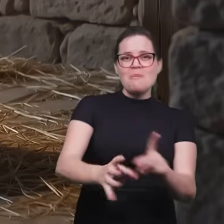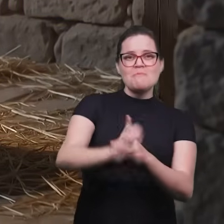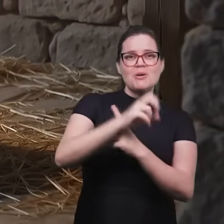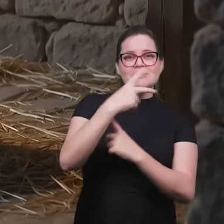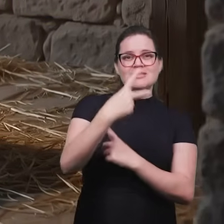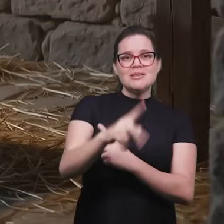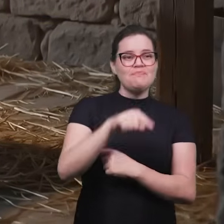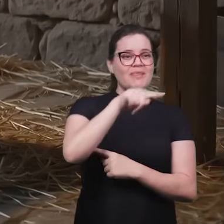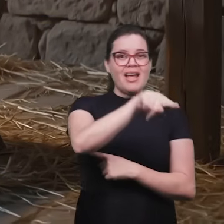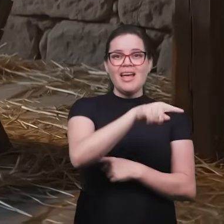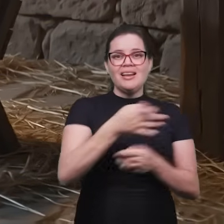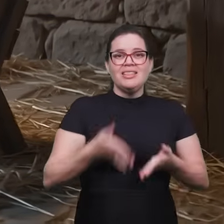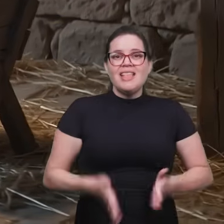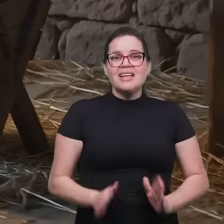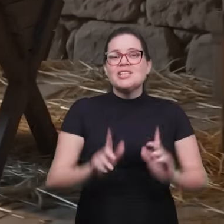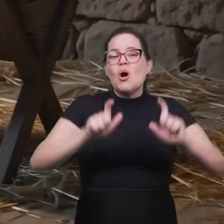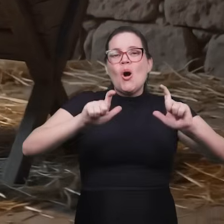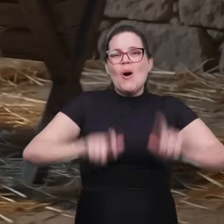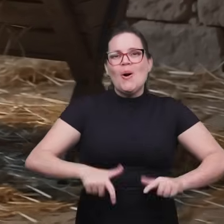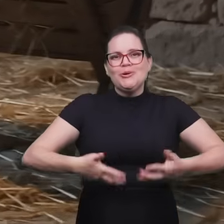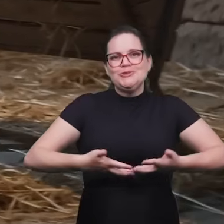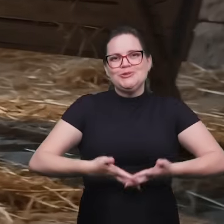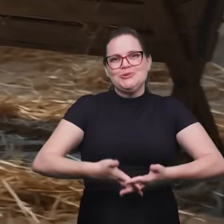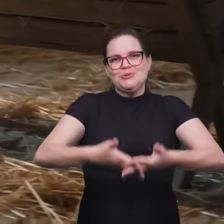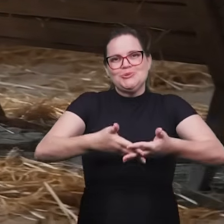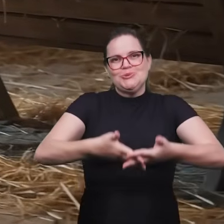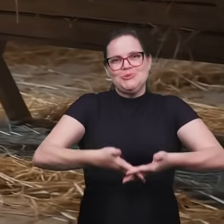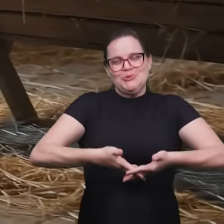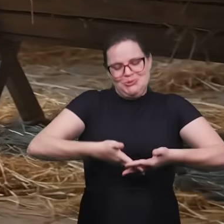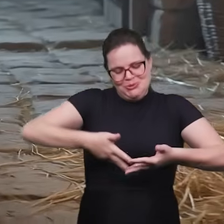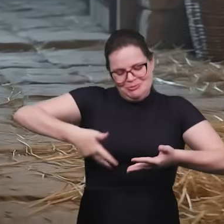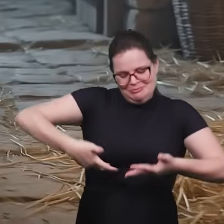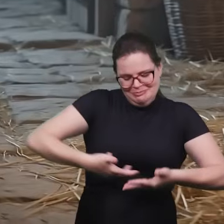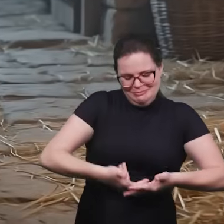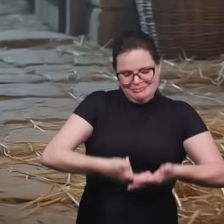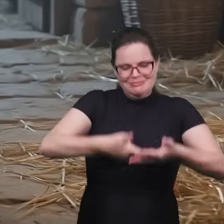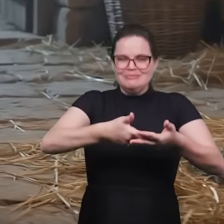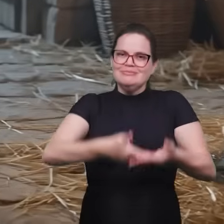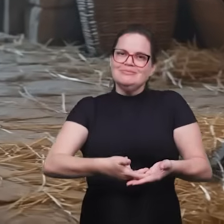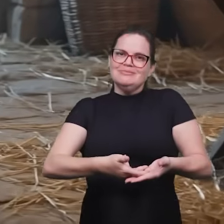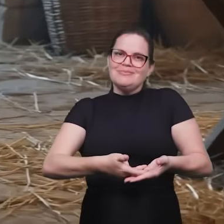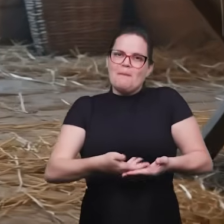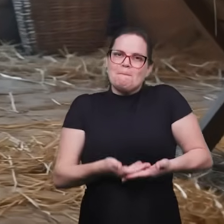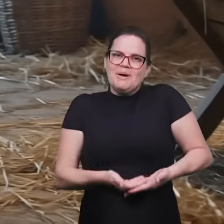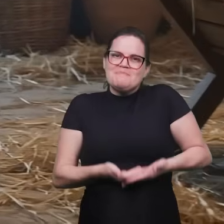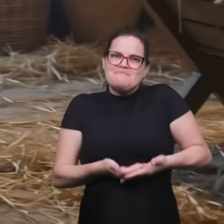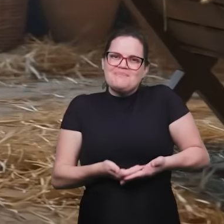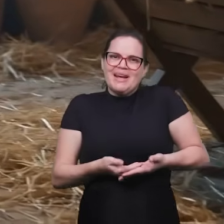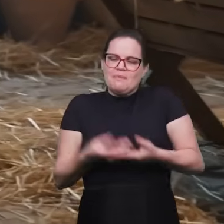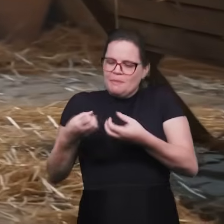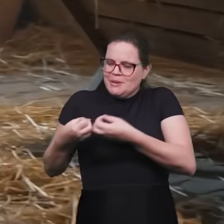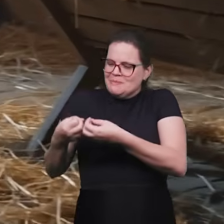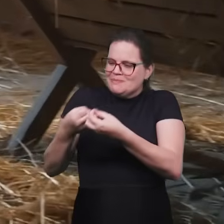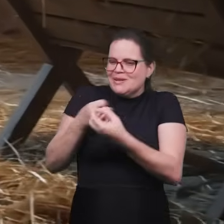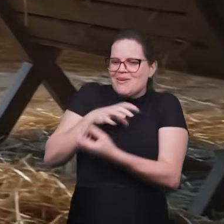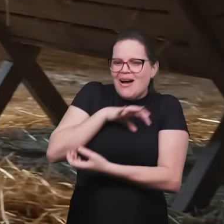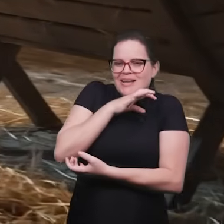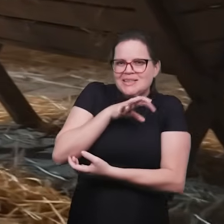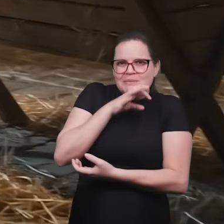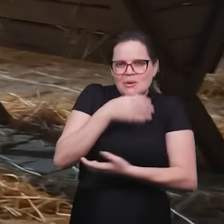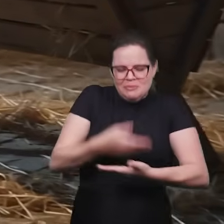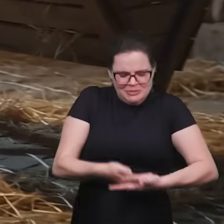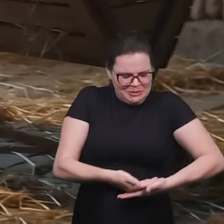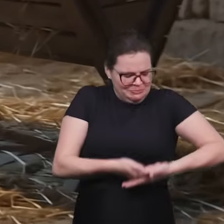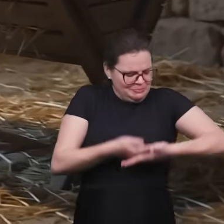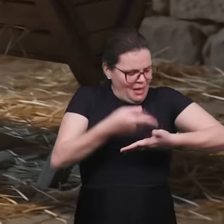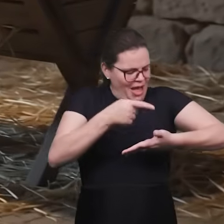manjedoura, mas por detrás de toda aquela simplicidade de Jesus estava a glória do